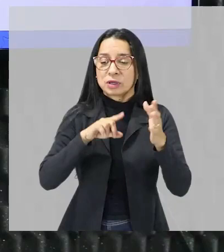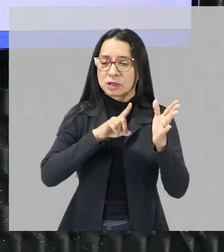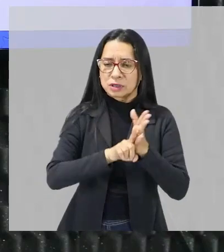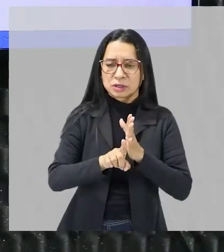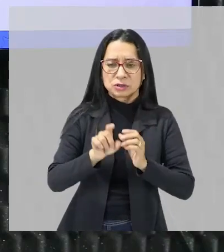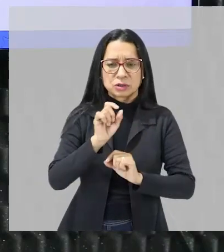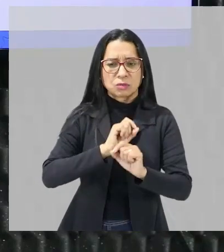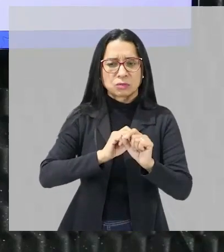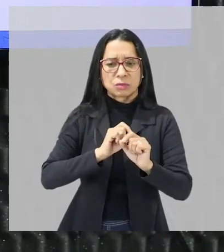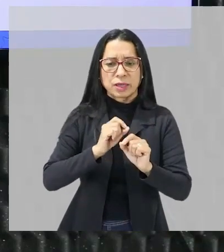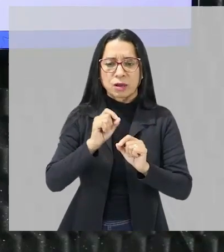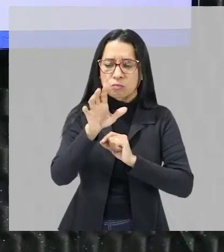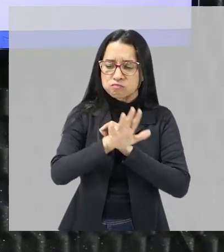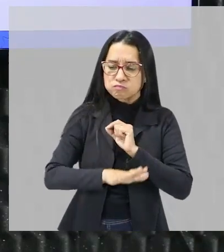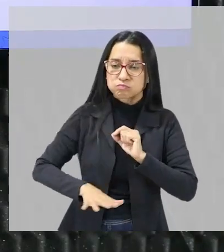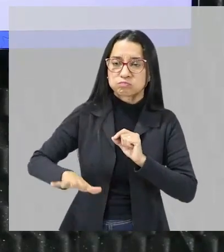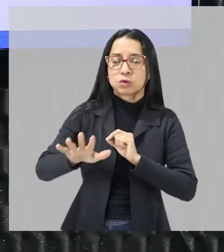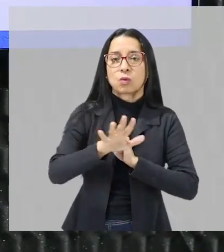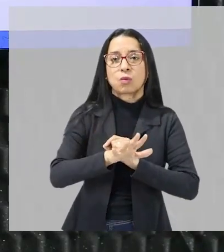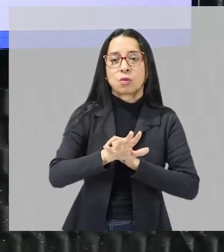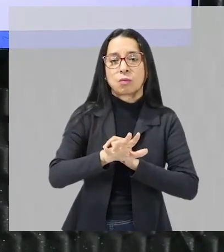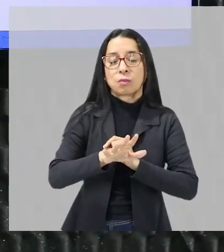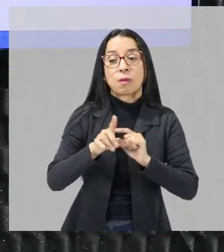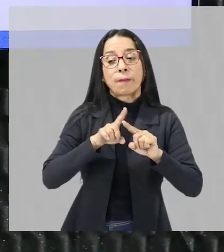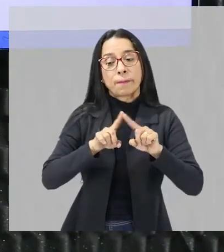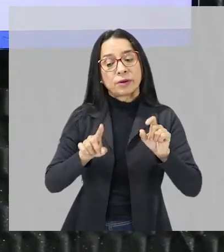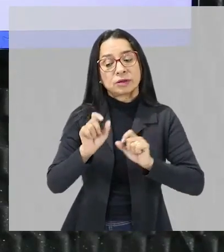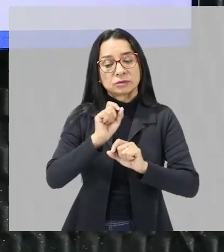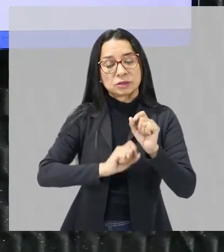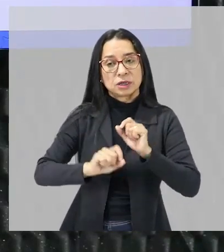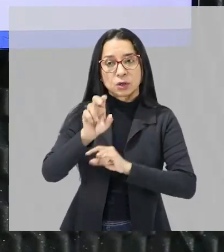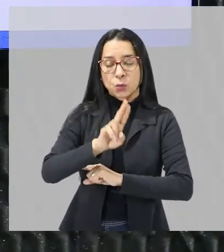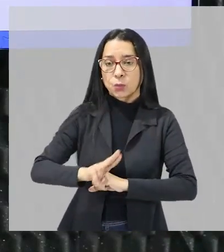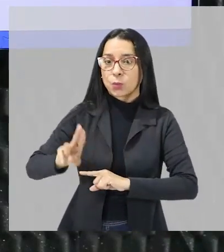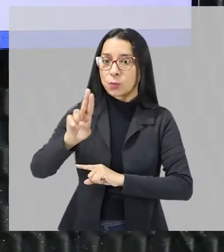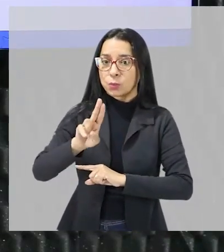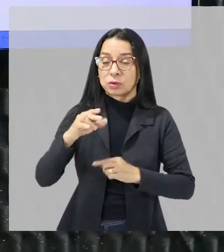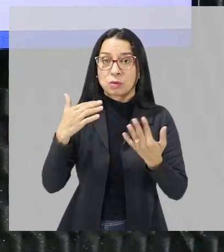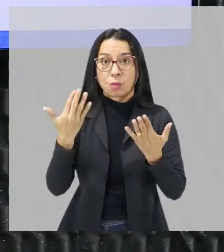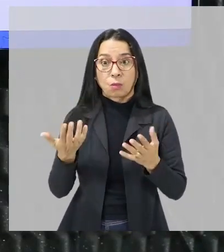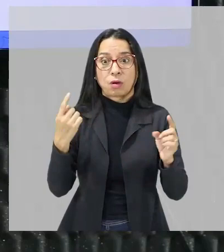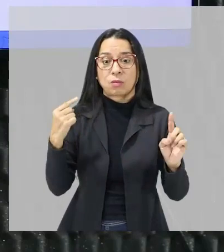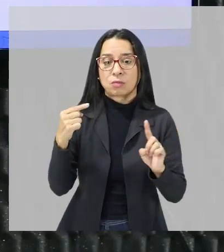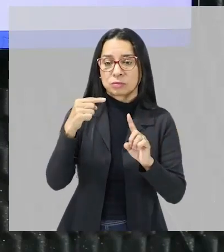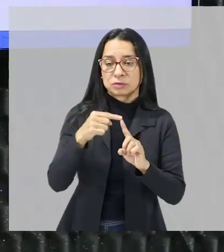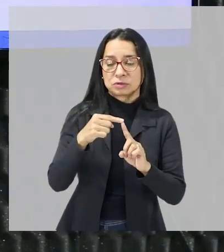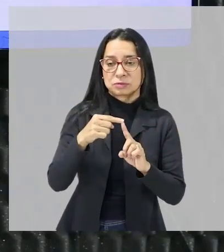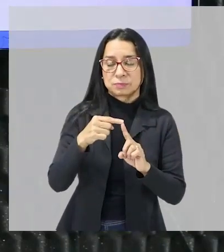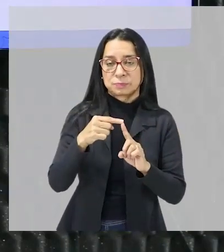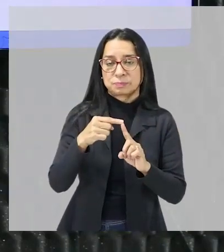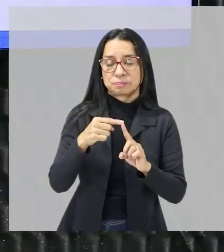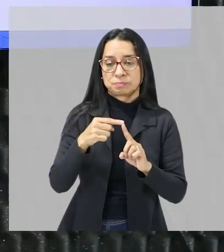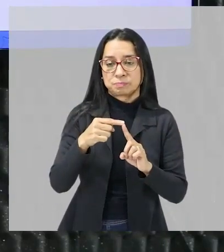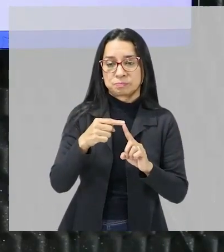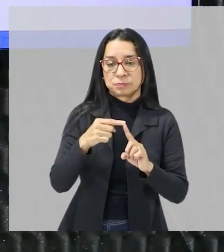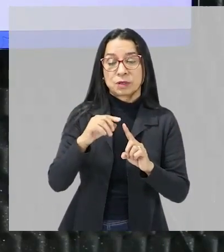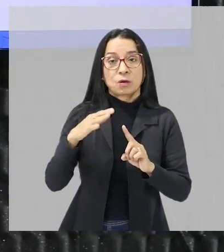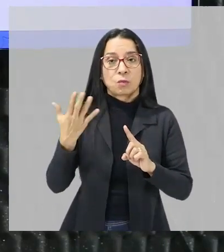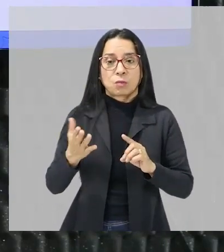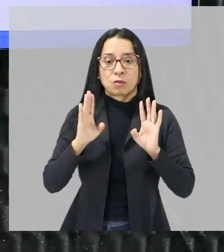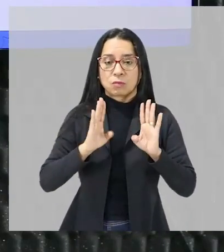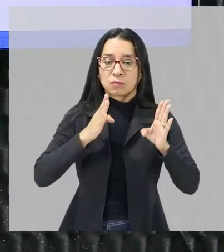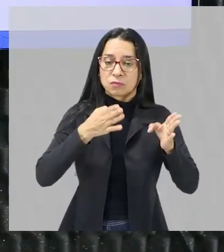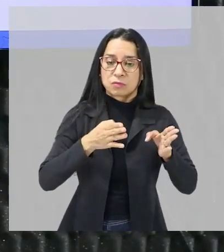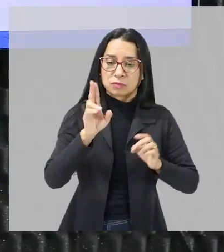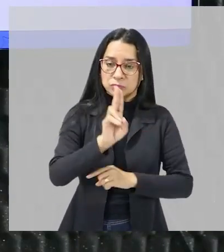é o meio, mas é quem utiliza o meio, qual é a finalidade, qual é o propósito de utilizar aquele meio de comunicação ou